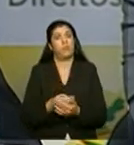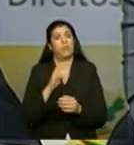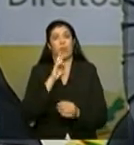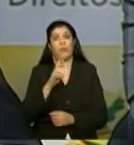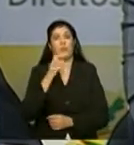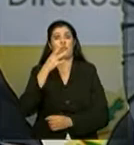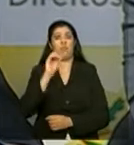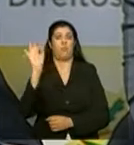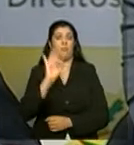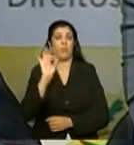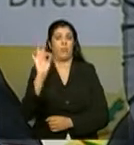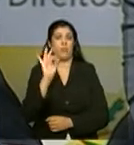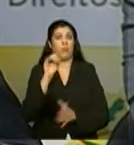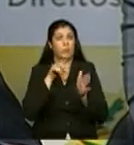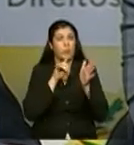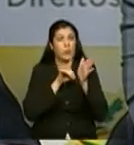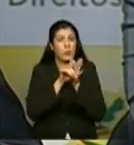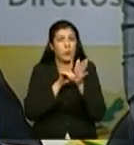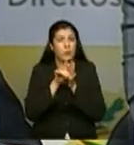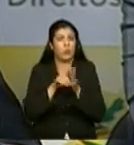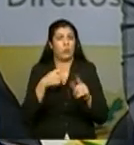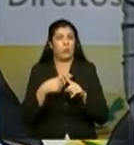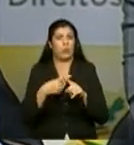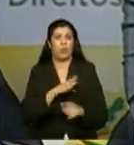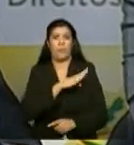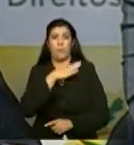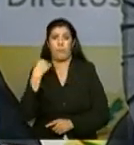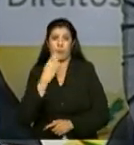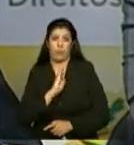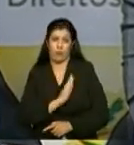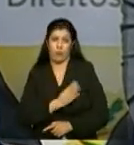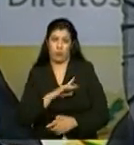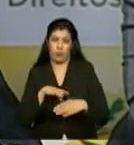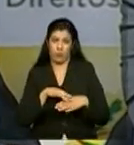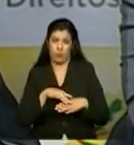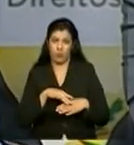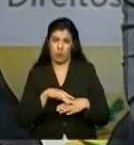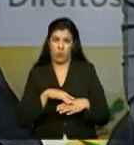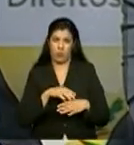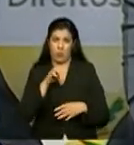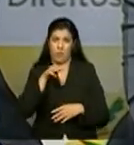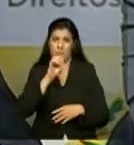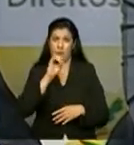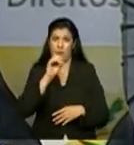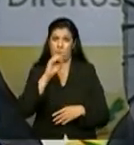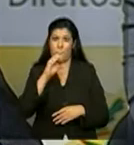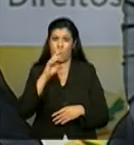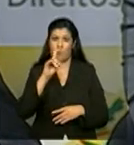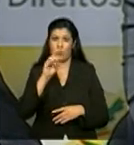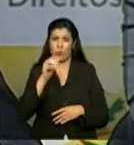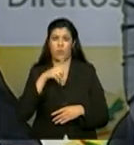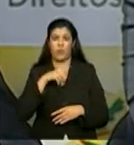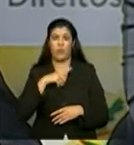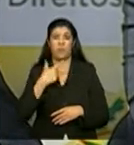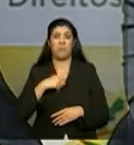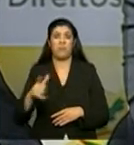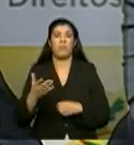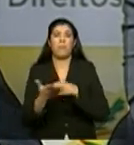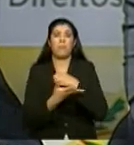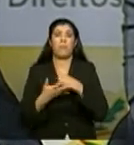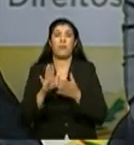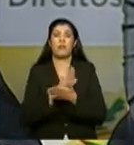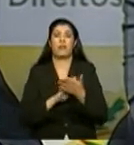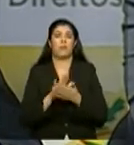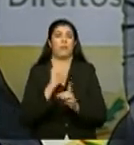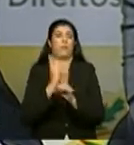dos diagnóstico de infarto do miocárdio são subjetivos não tem embasamento científico